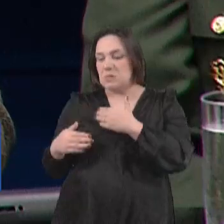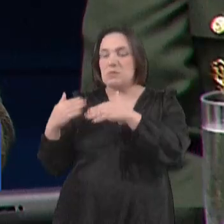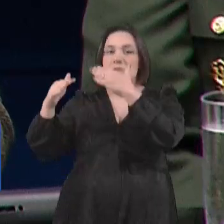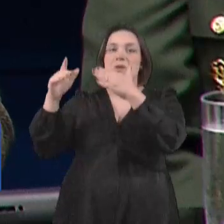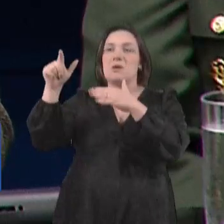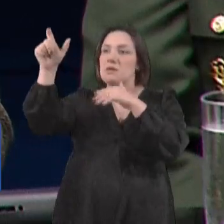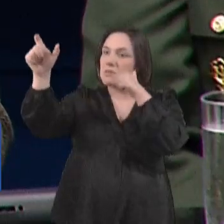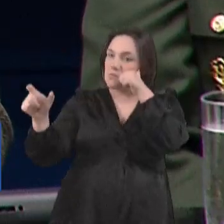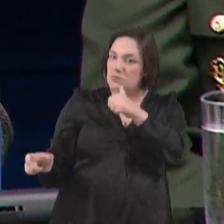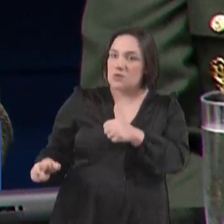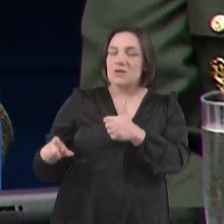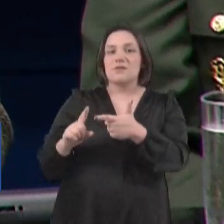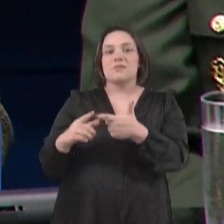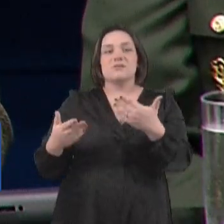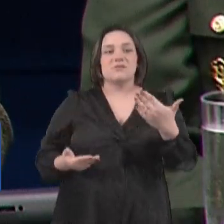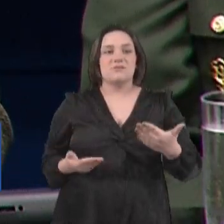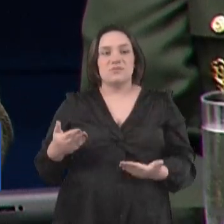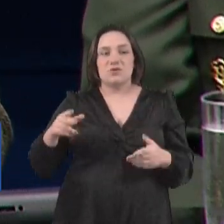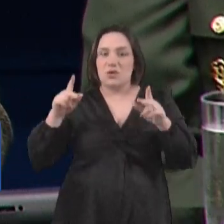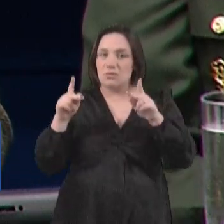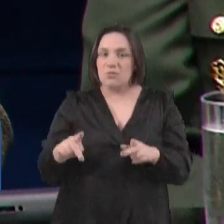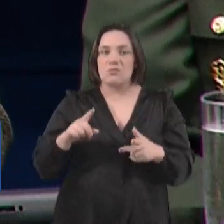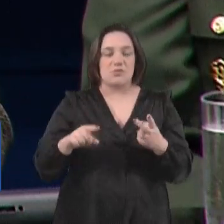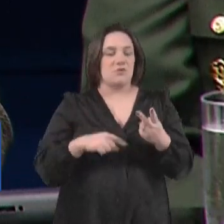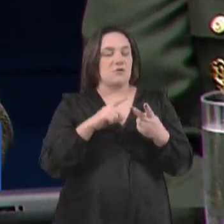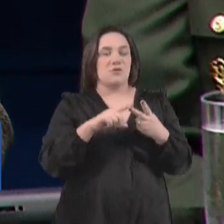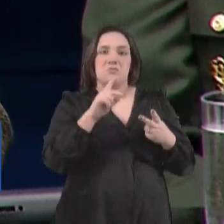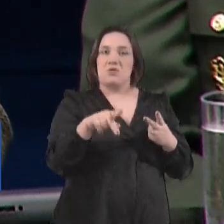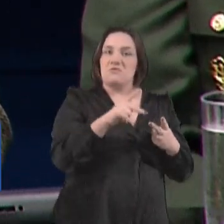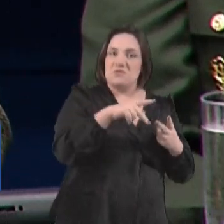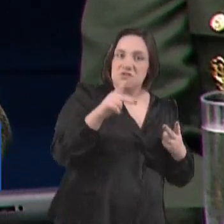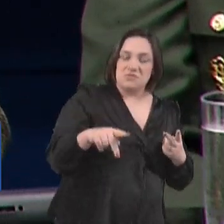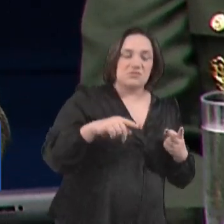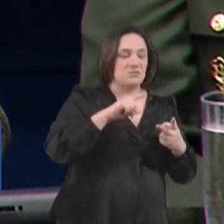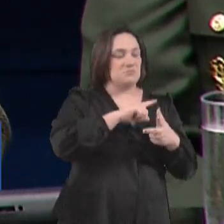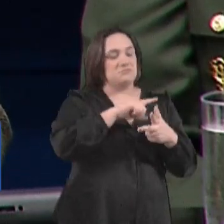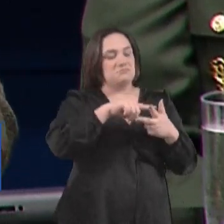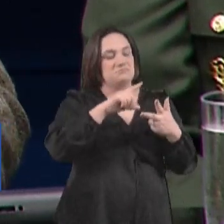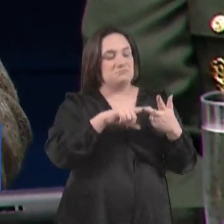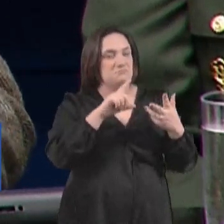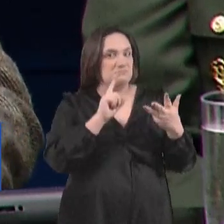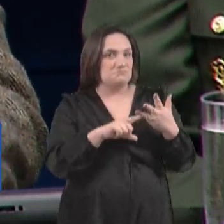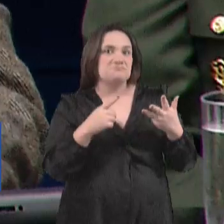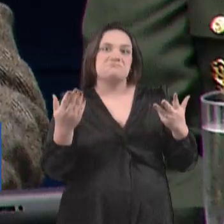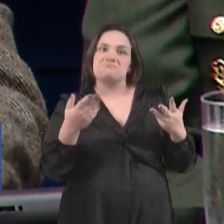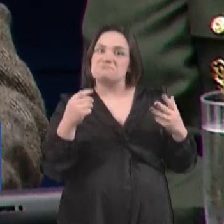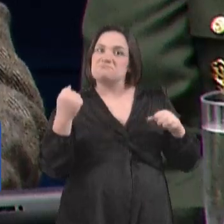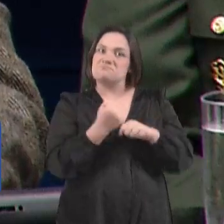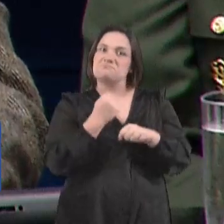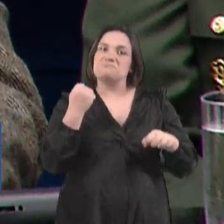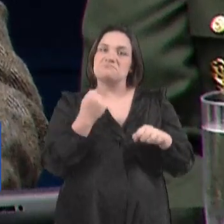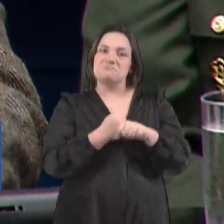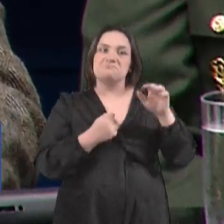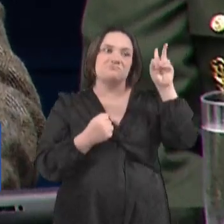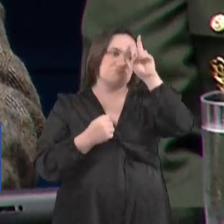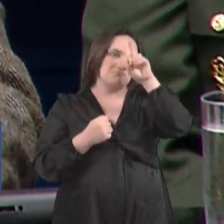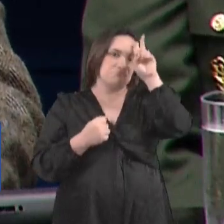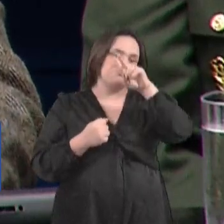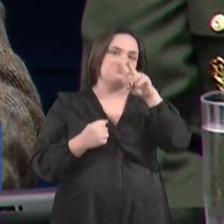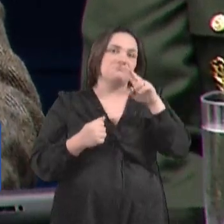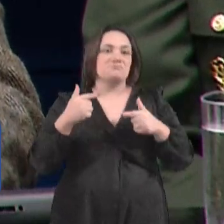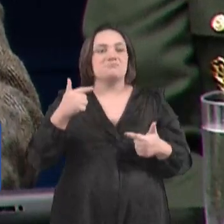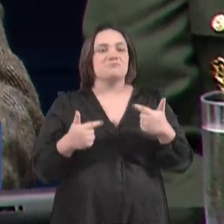enquanto mulher, enquanto servidora pública, professora, e uma trajetória na política que sempre,